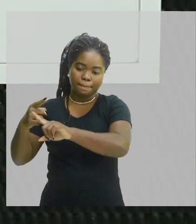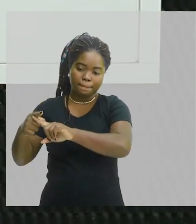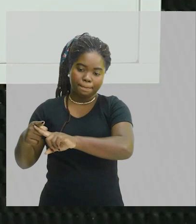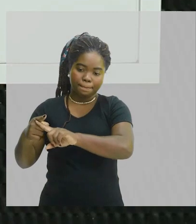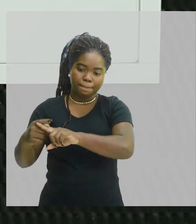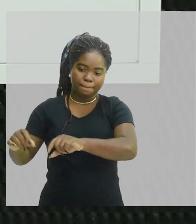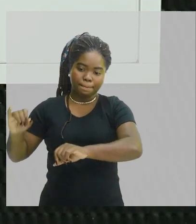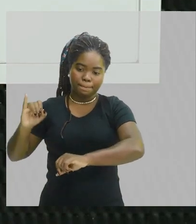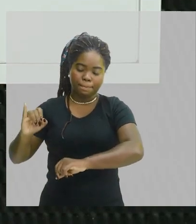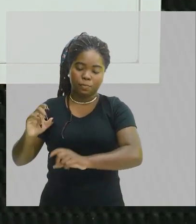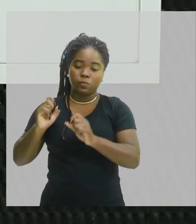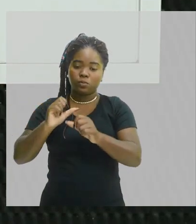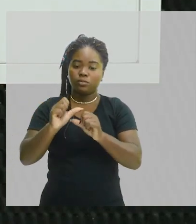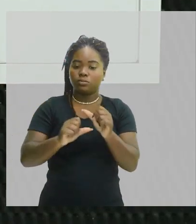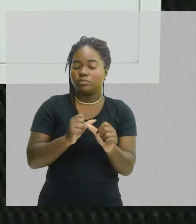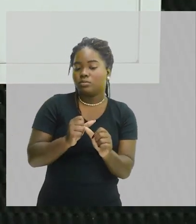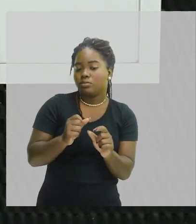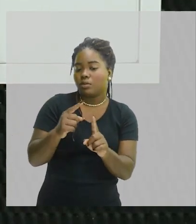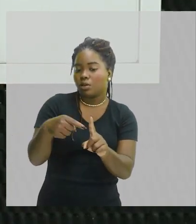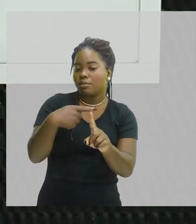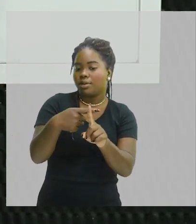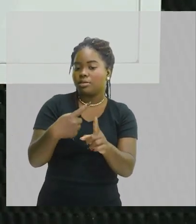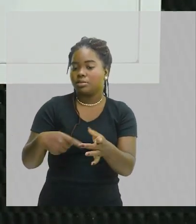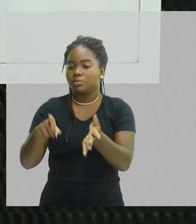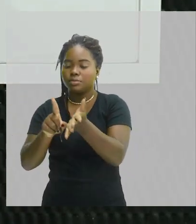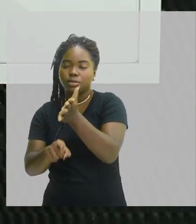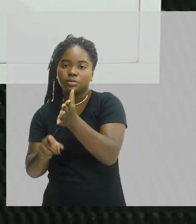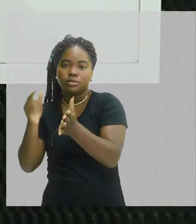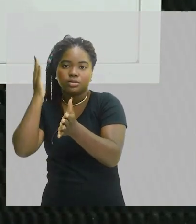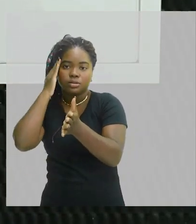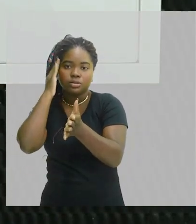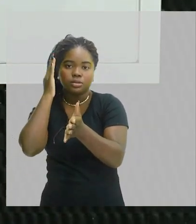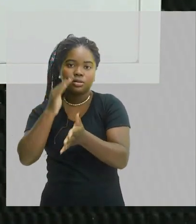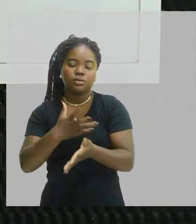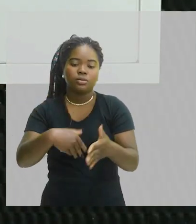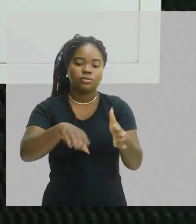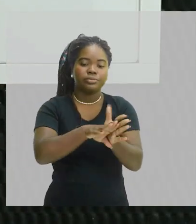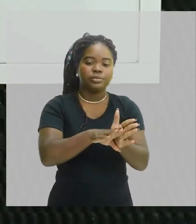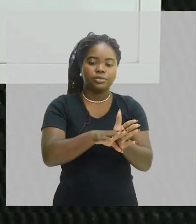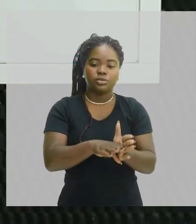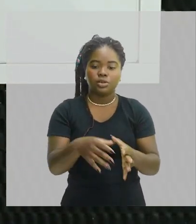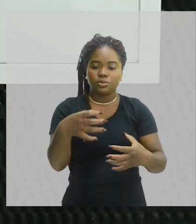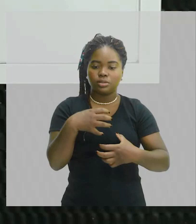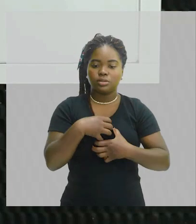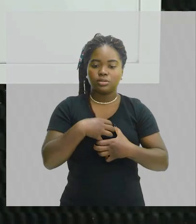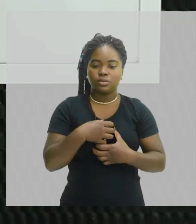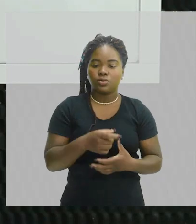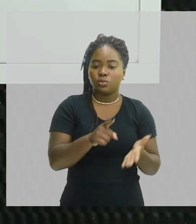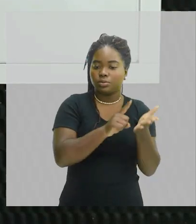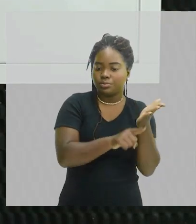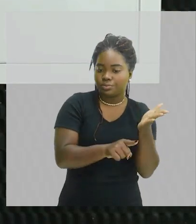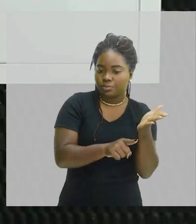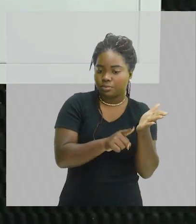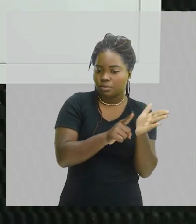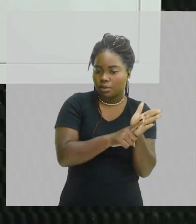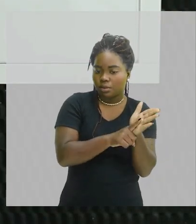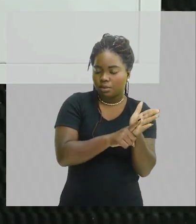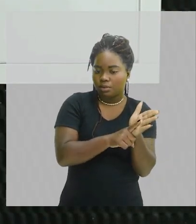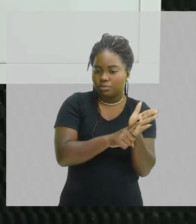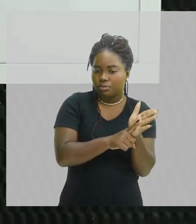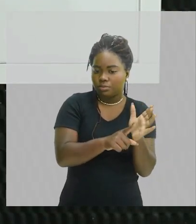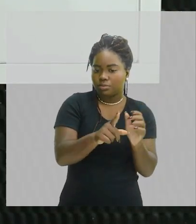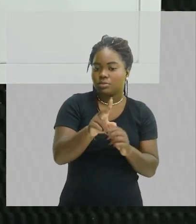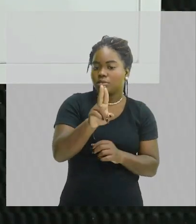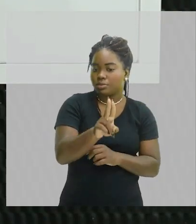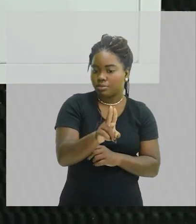o que muda, gente, ó, vai ser só esse sinal, que é justamente onde ele chega, certo? Quando é negativo, é